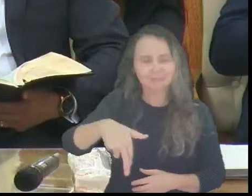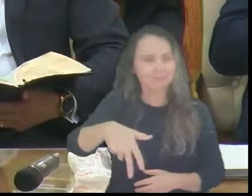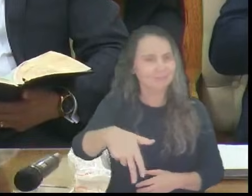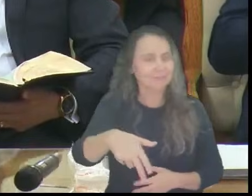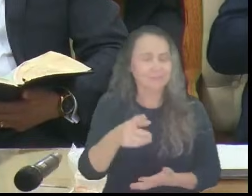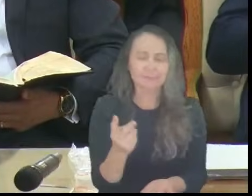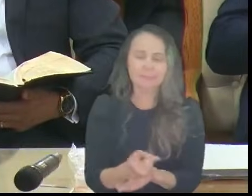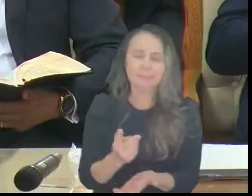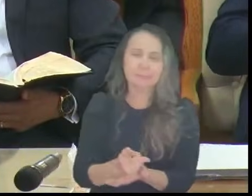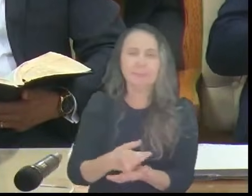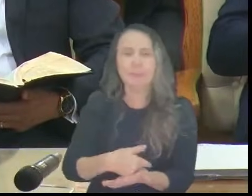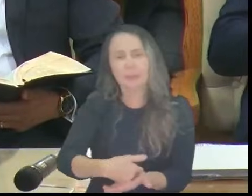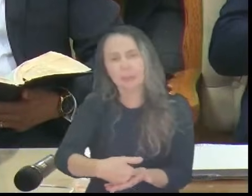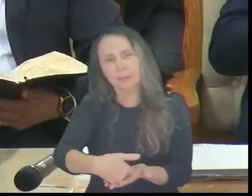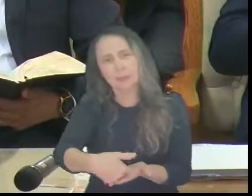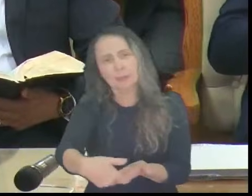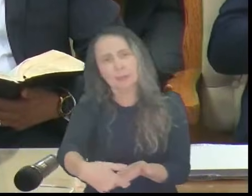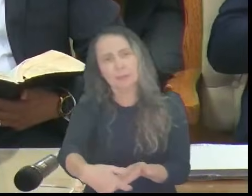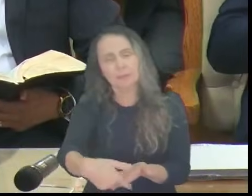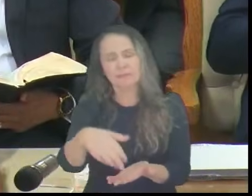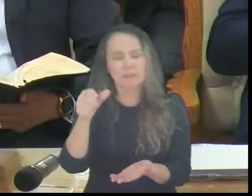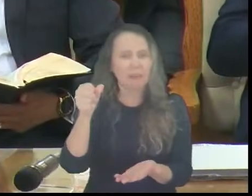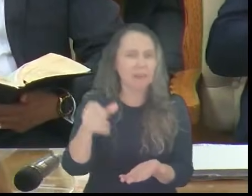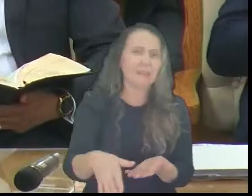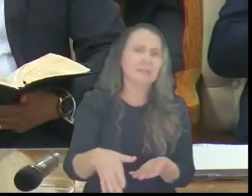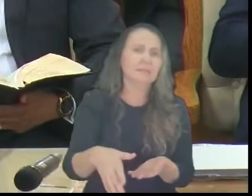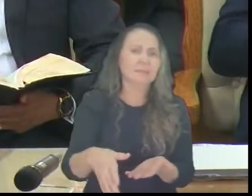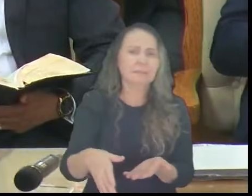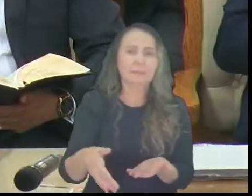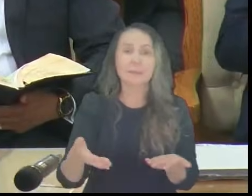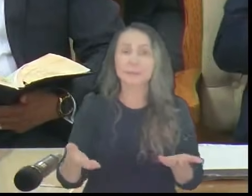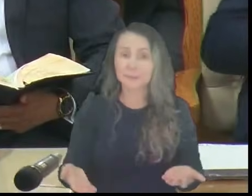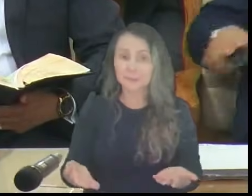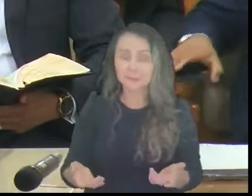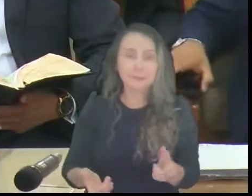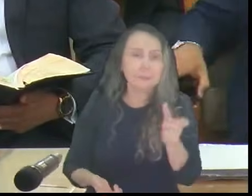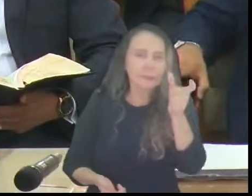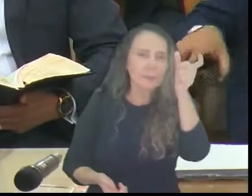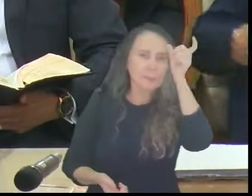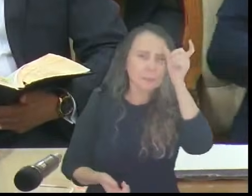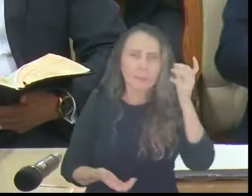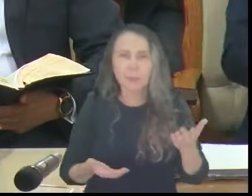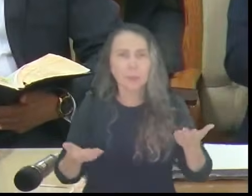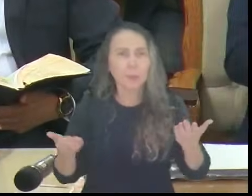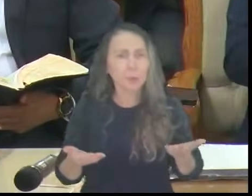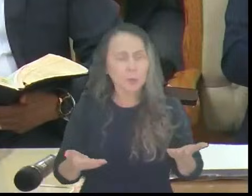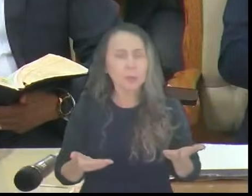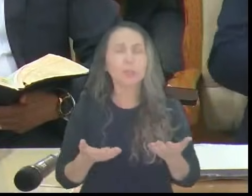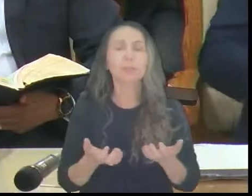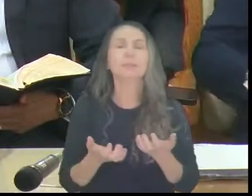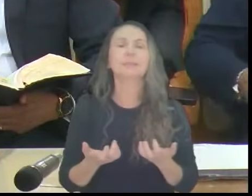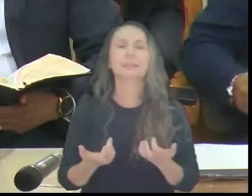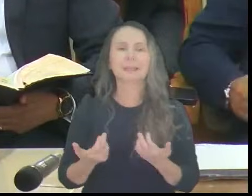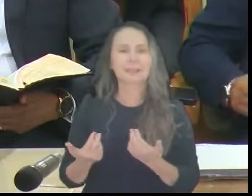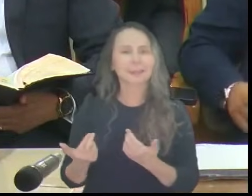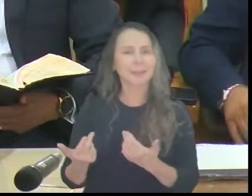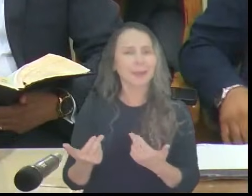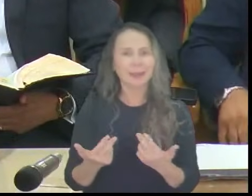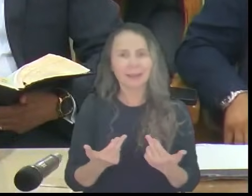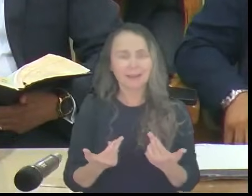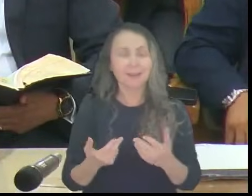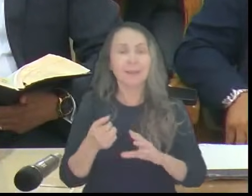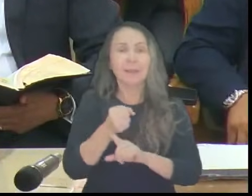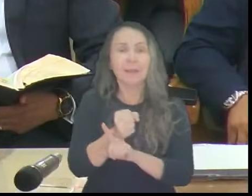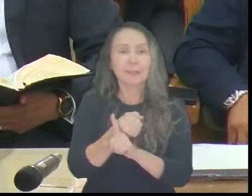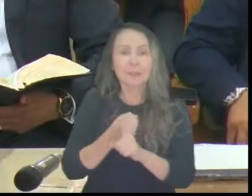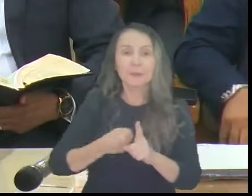aleijado, inútil. E o diabo hoje, ele quer a mesma coisa. Ele quer que a sociedade